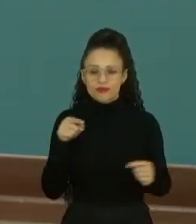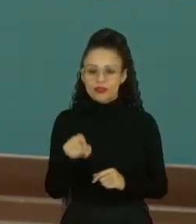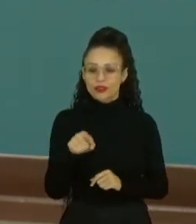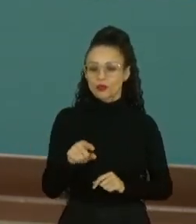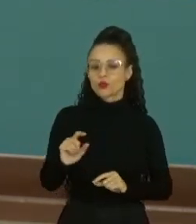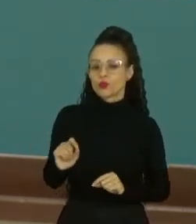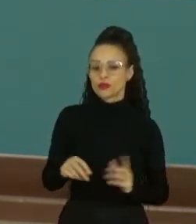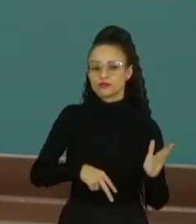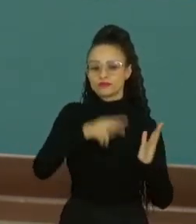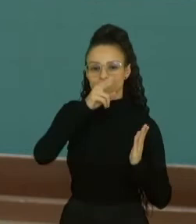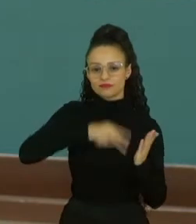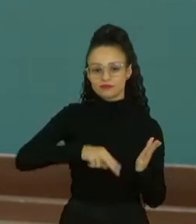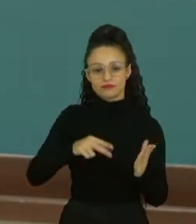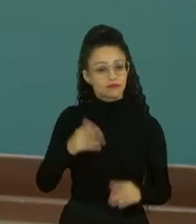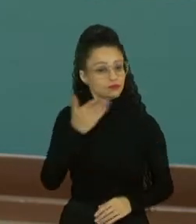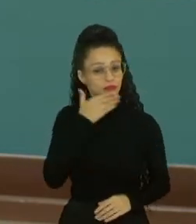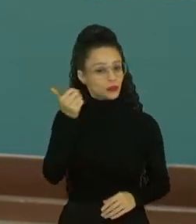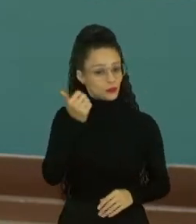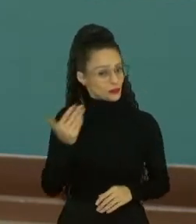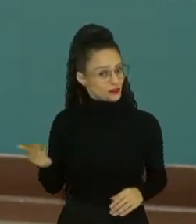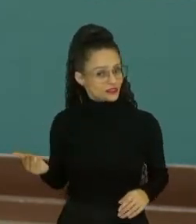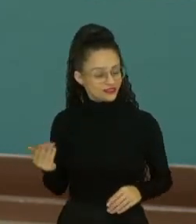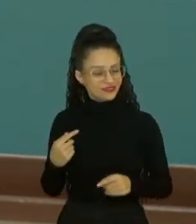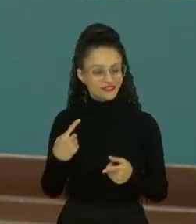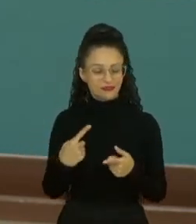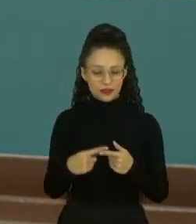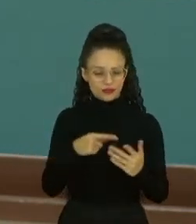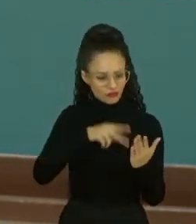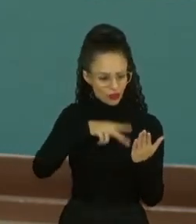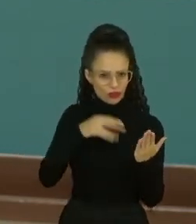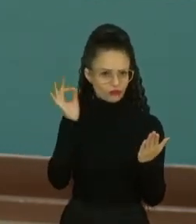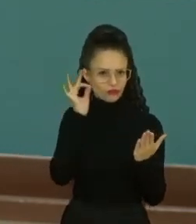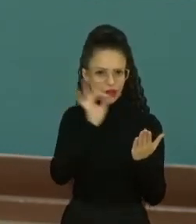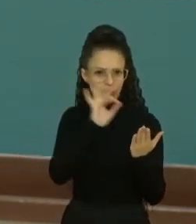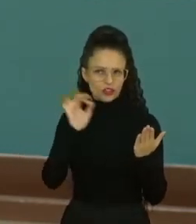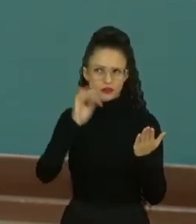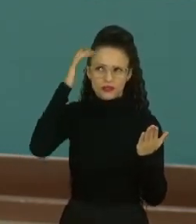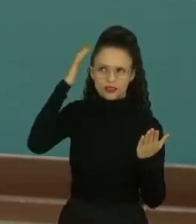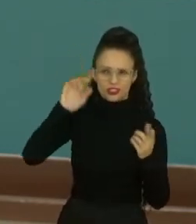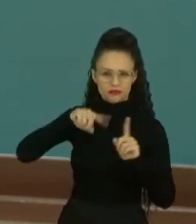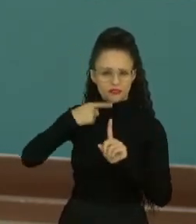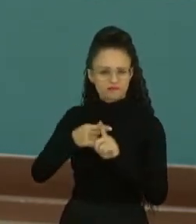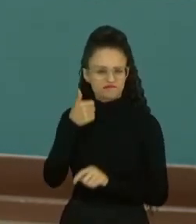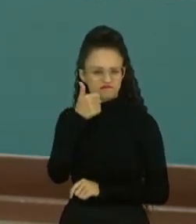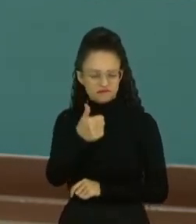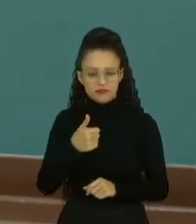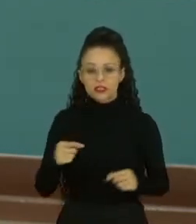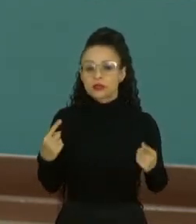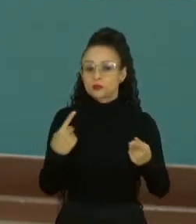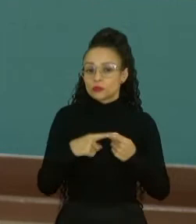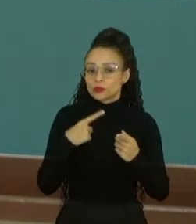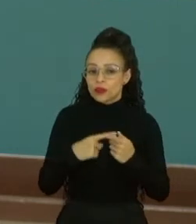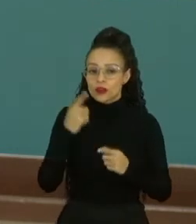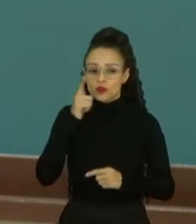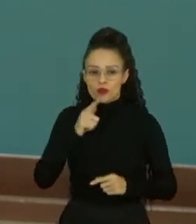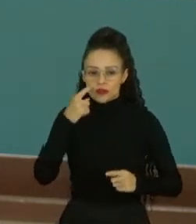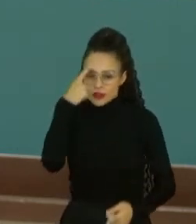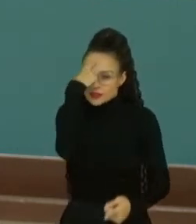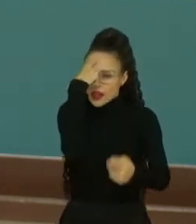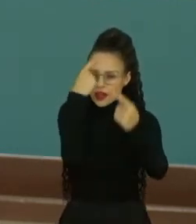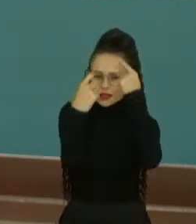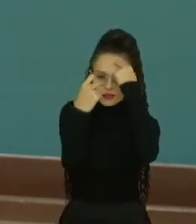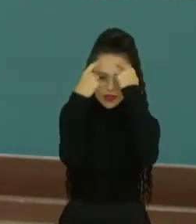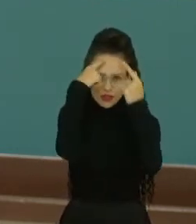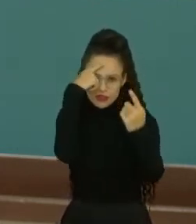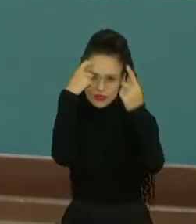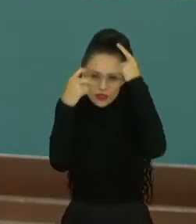a leitura ainda melhor, né, do que ela já é, né? Então, quando nós conseguimos retirar ali